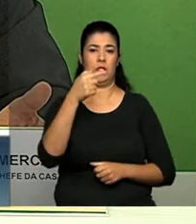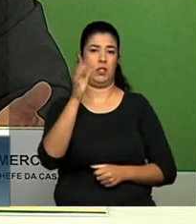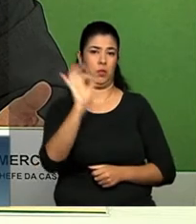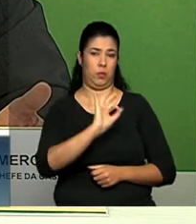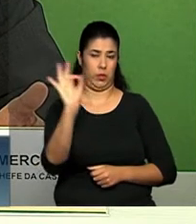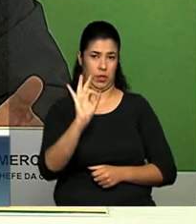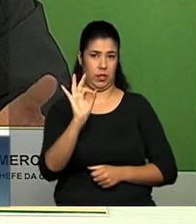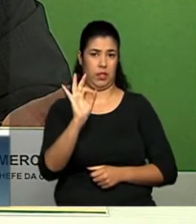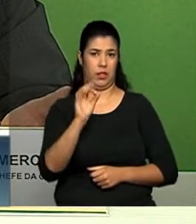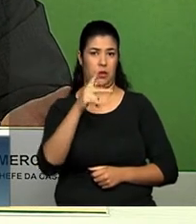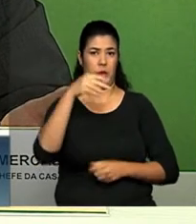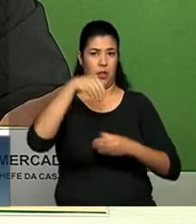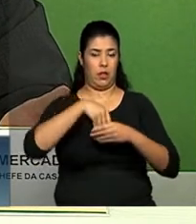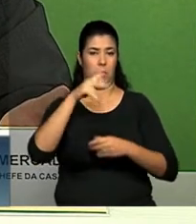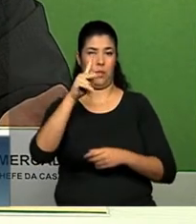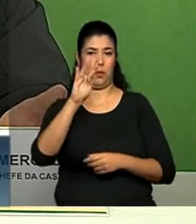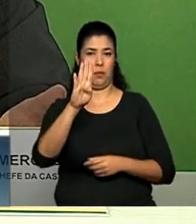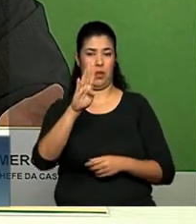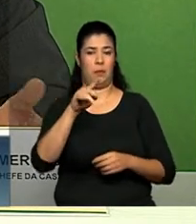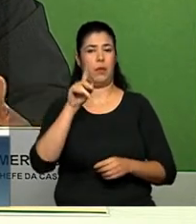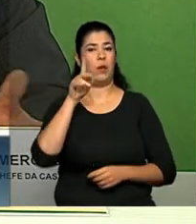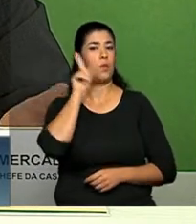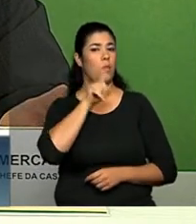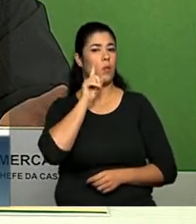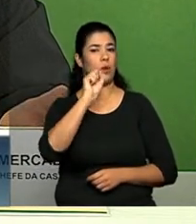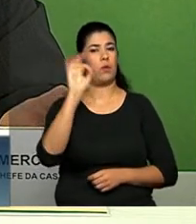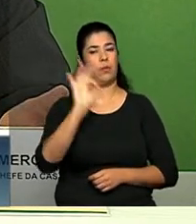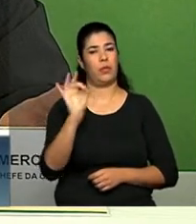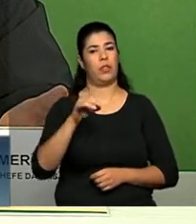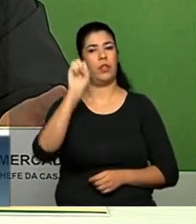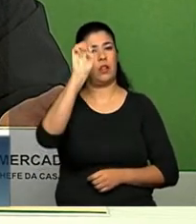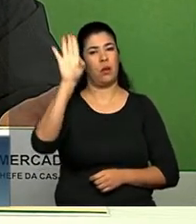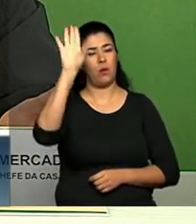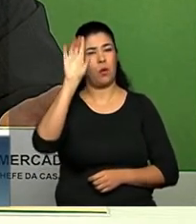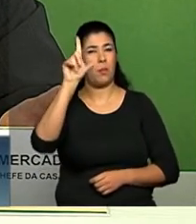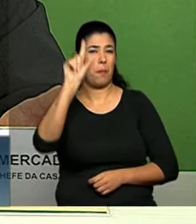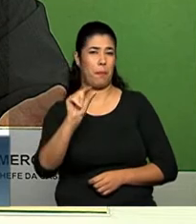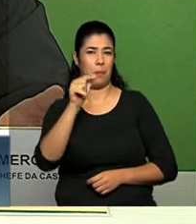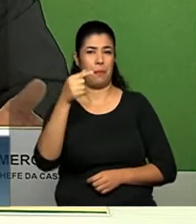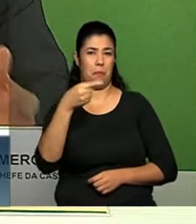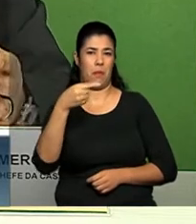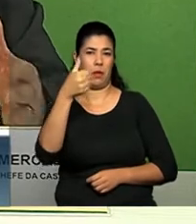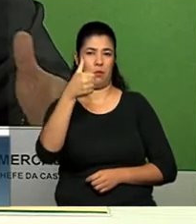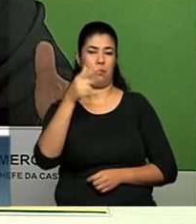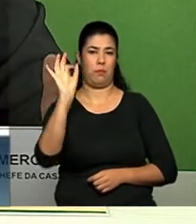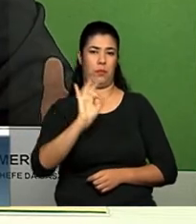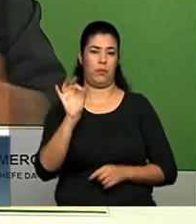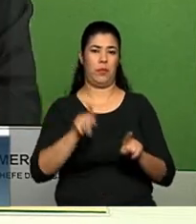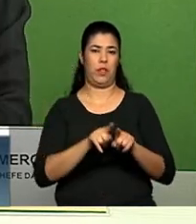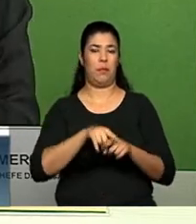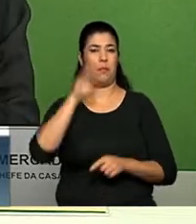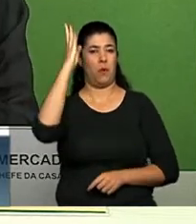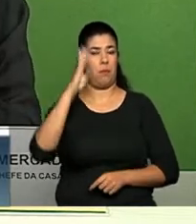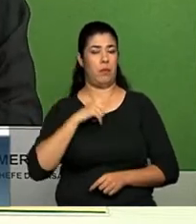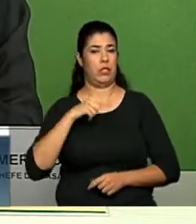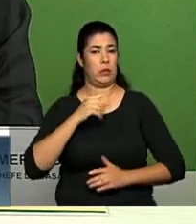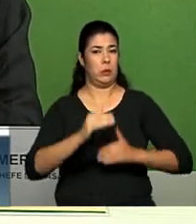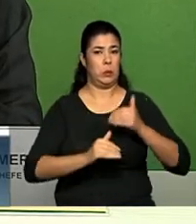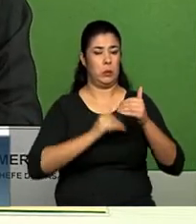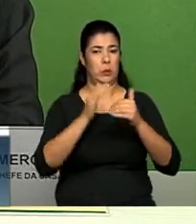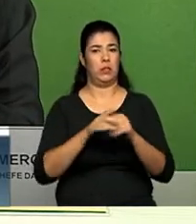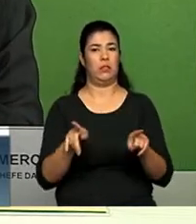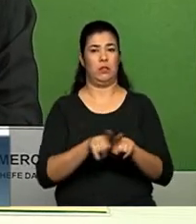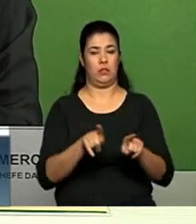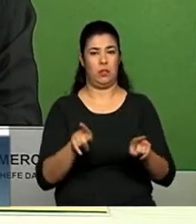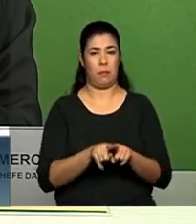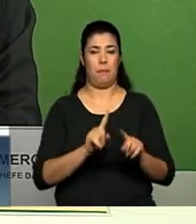nosso crescimento do PIB, Estados Unidos 8%, Europa menos 1%. Então, o Brasil foi exitoso no esforço da política